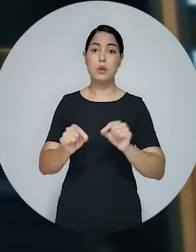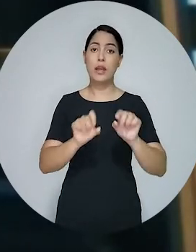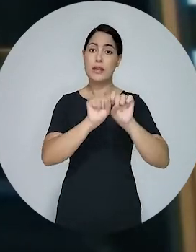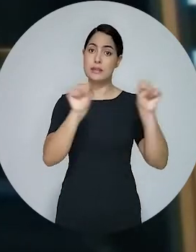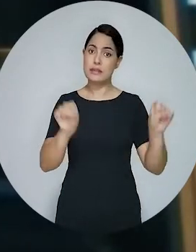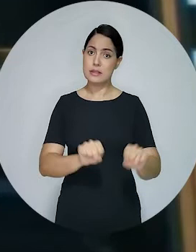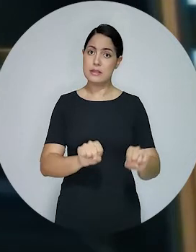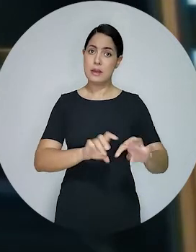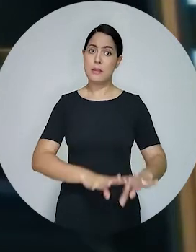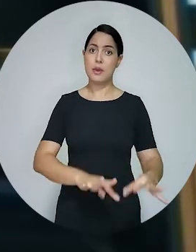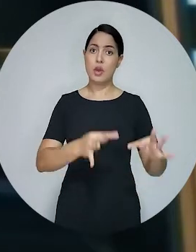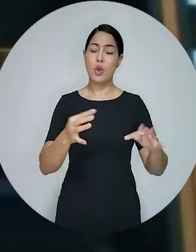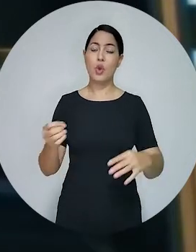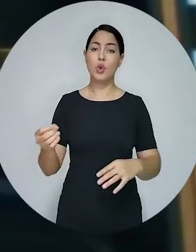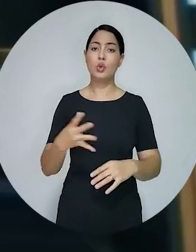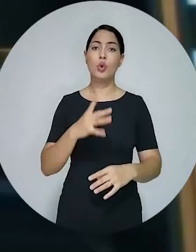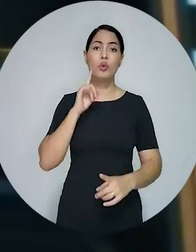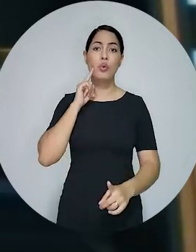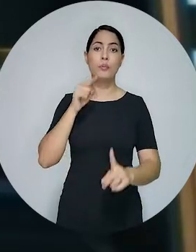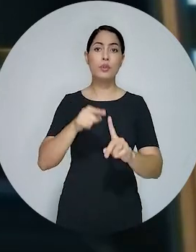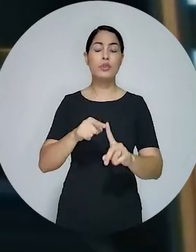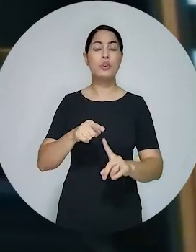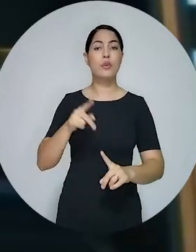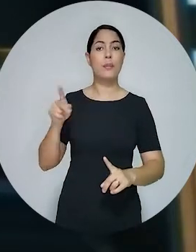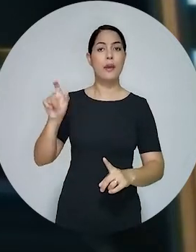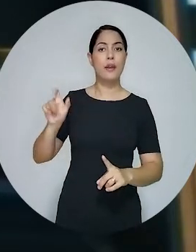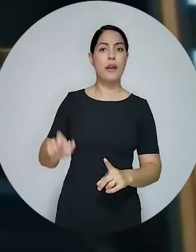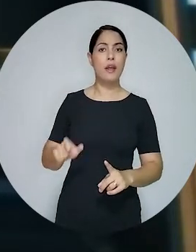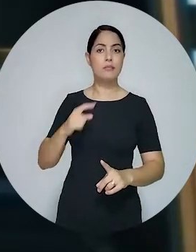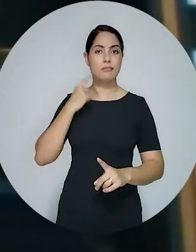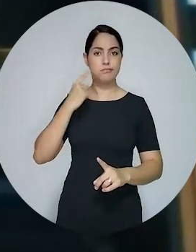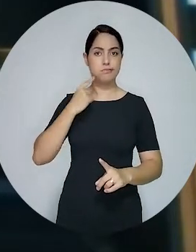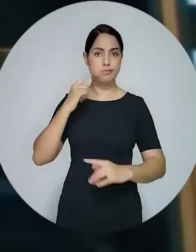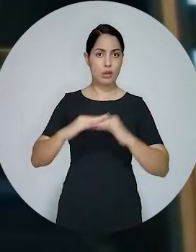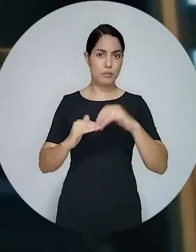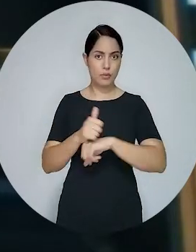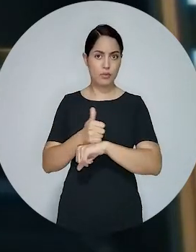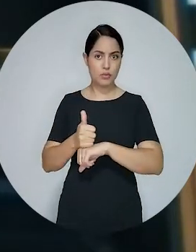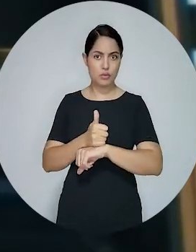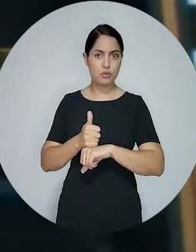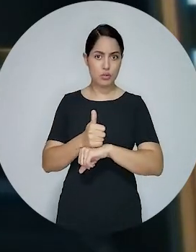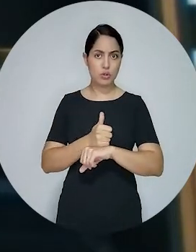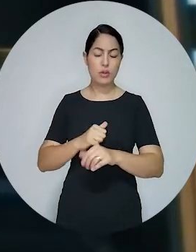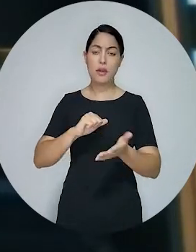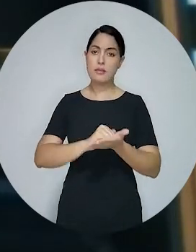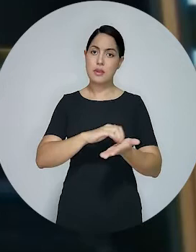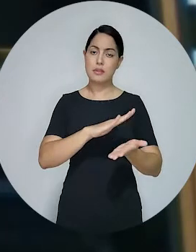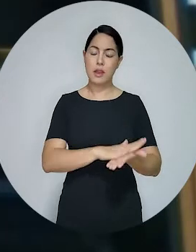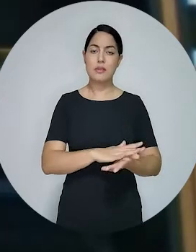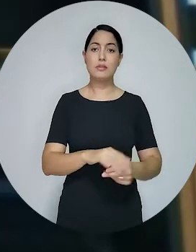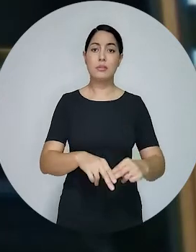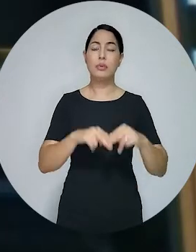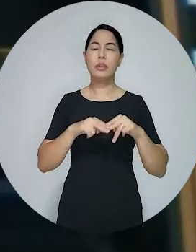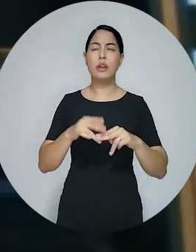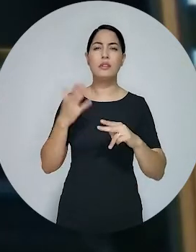Além disso, que sejam criados aí novos sistemas para permitir o cadastro de novos advogados no INSS Digital, o que está